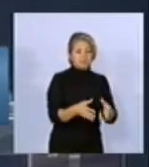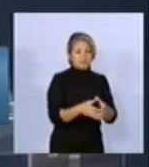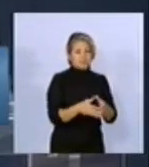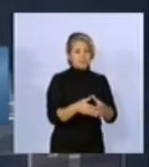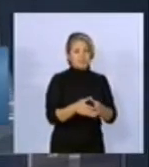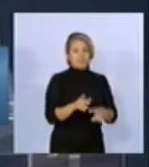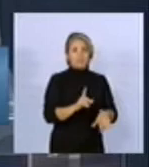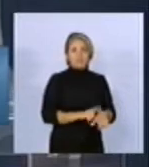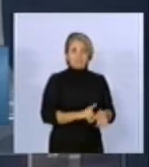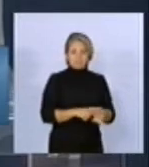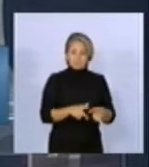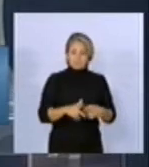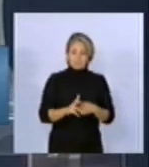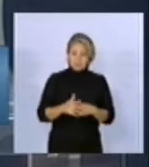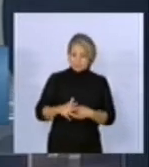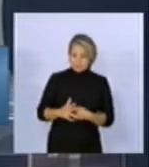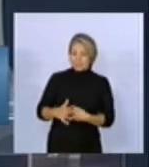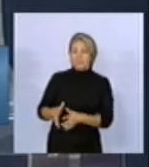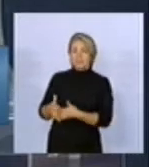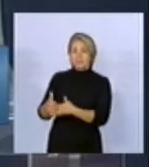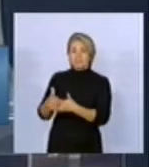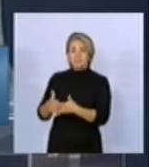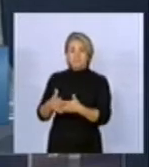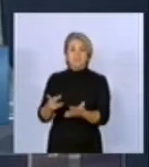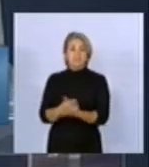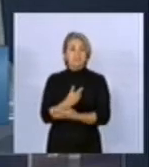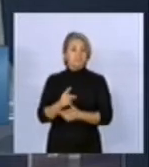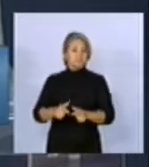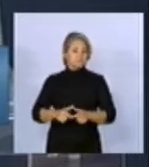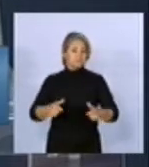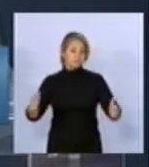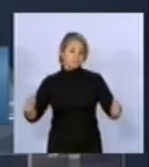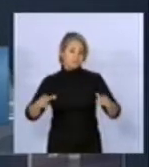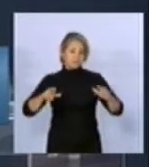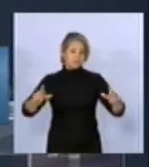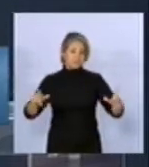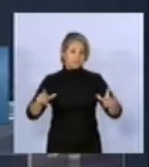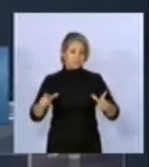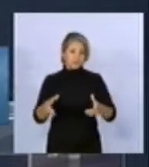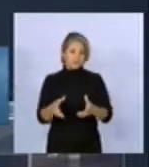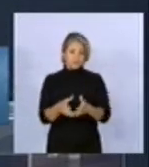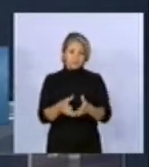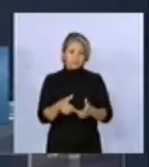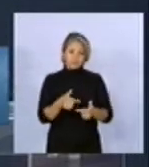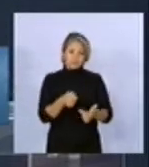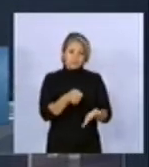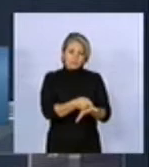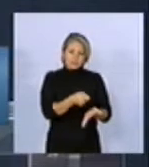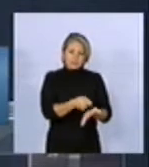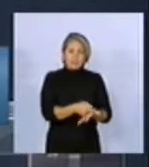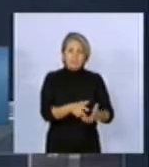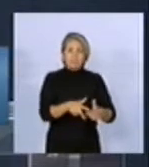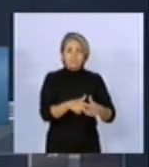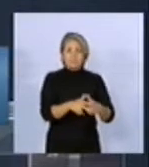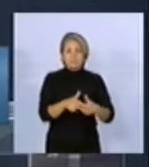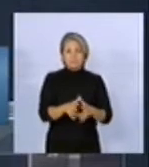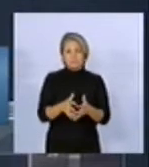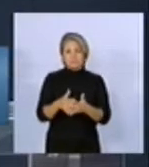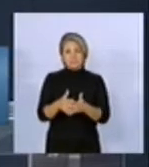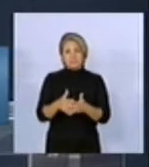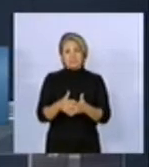custo mecanizado se fazia muito maior do que o próprio custo mecânica então todo um